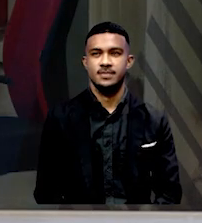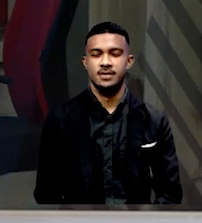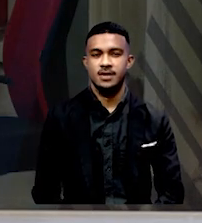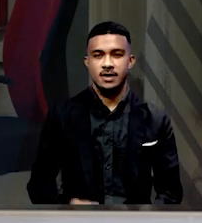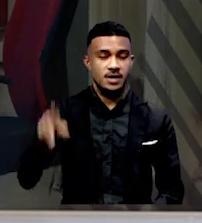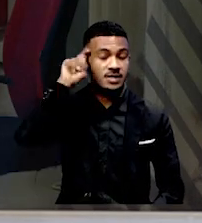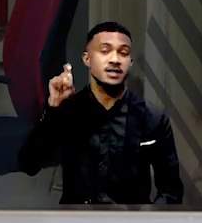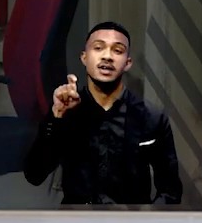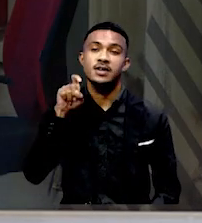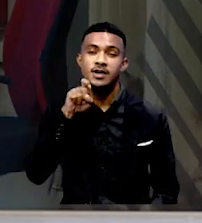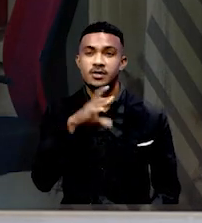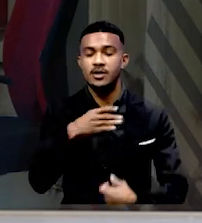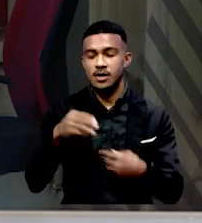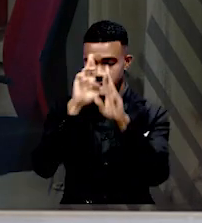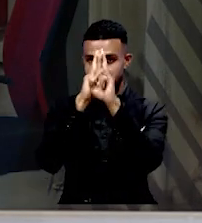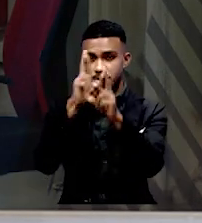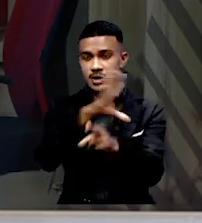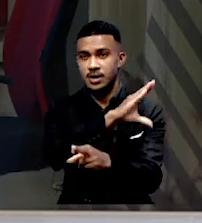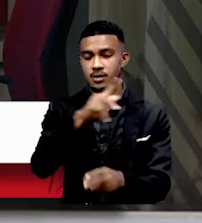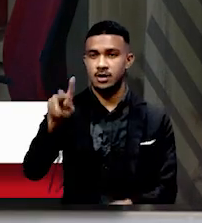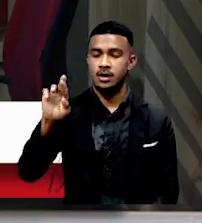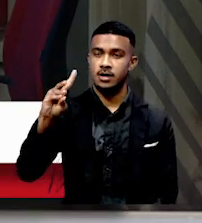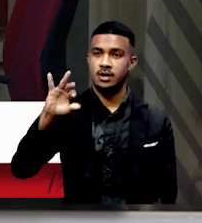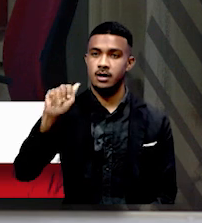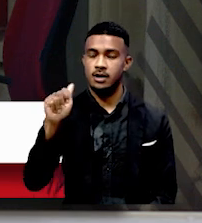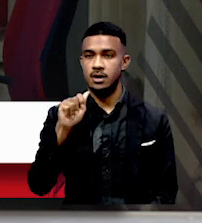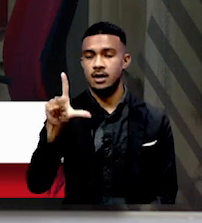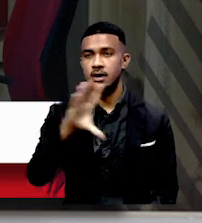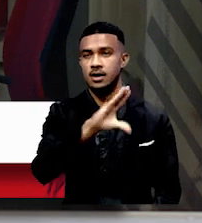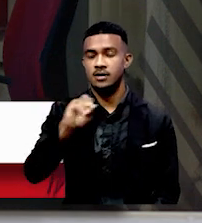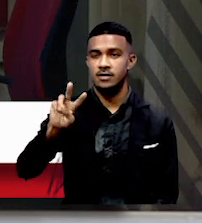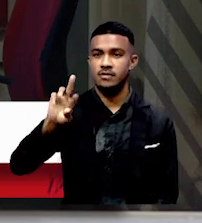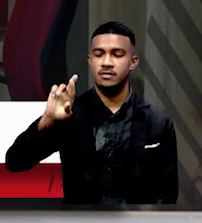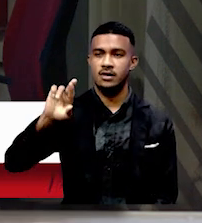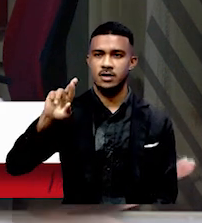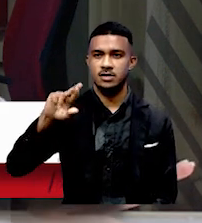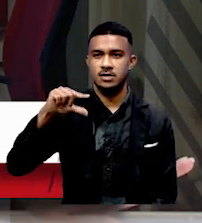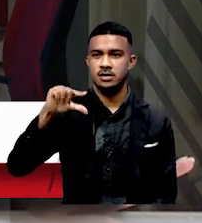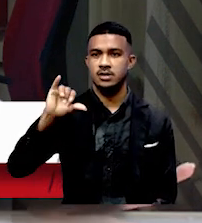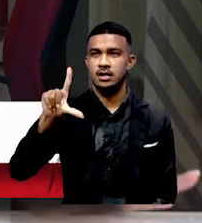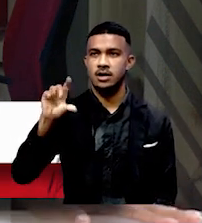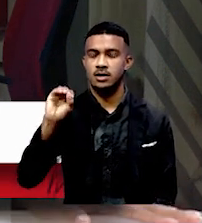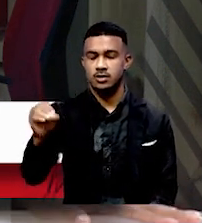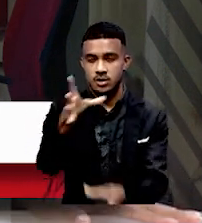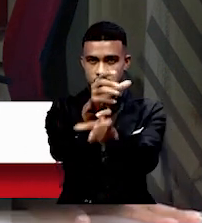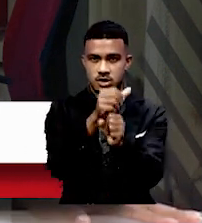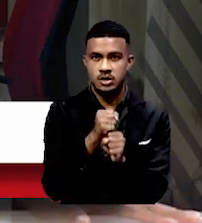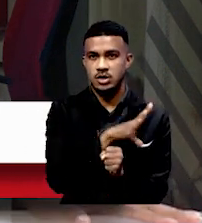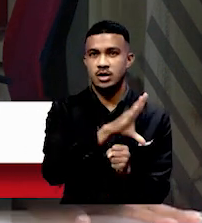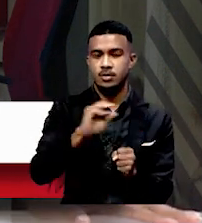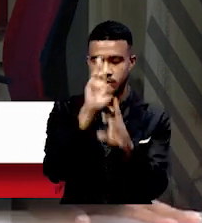Hari Nasional Kaira Lechana Guzmão cumprimenta Cardeal Virgílio do Carmo da Silva, Rafoensimo